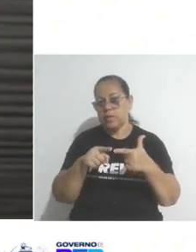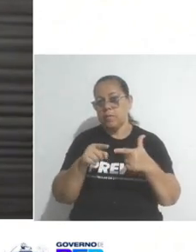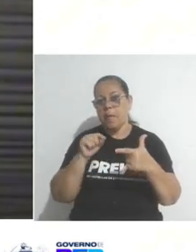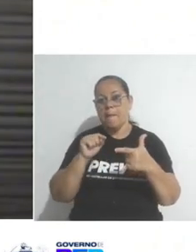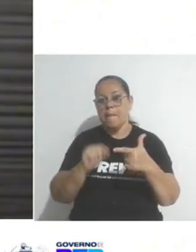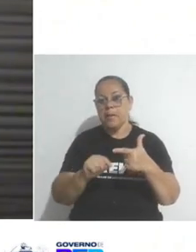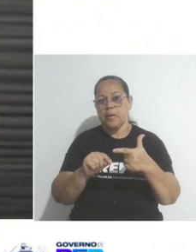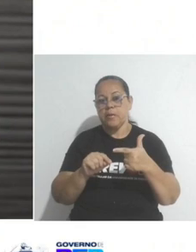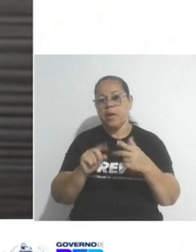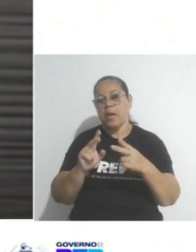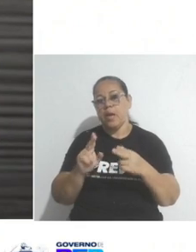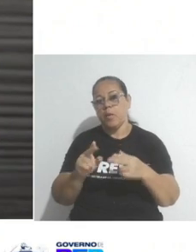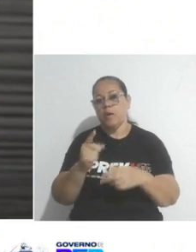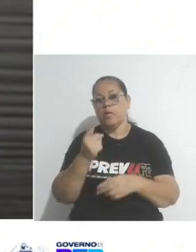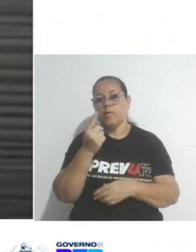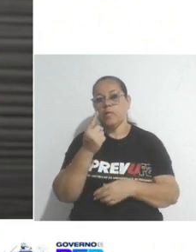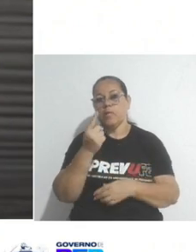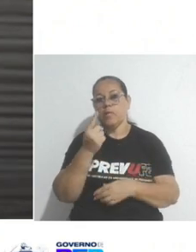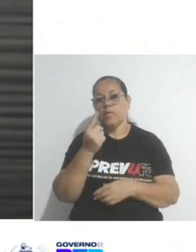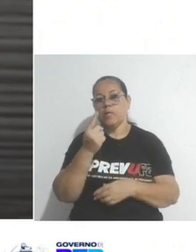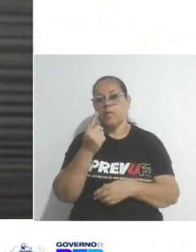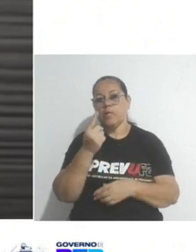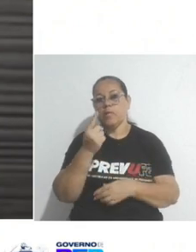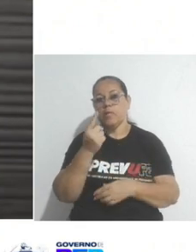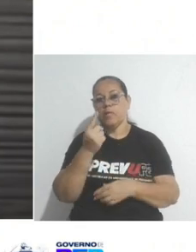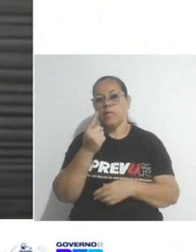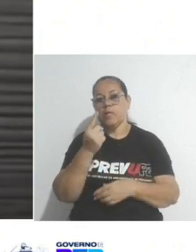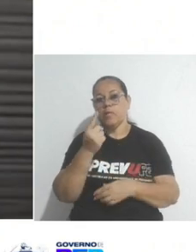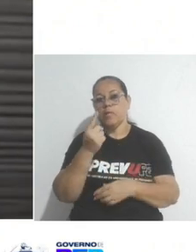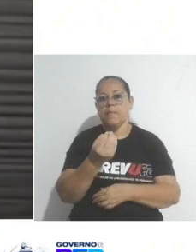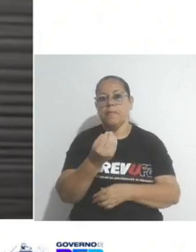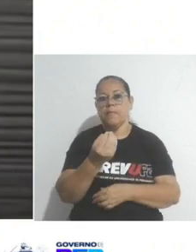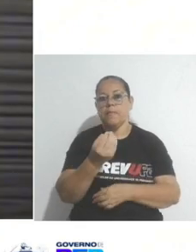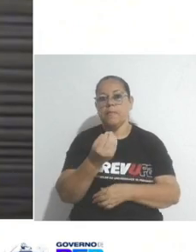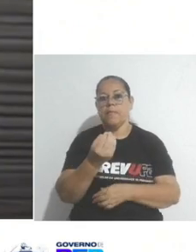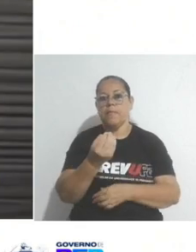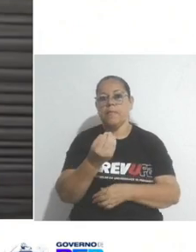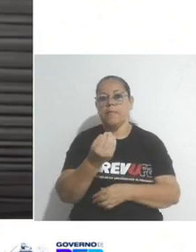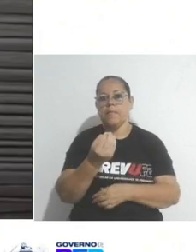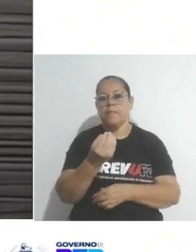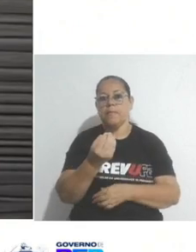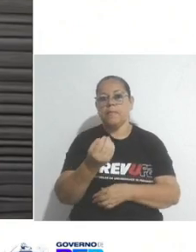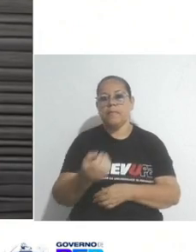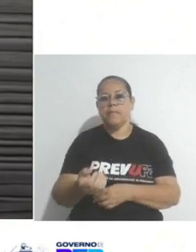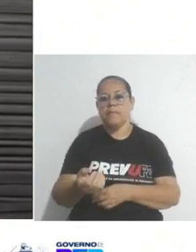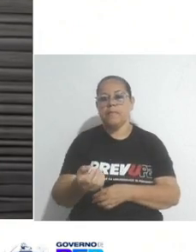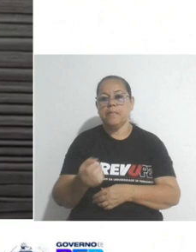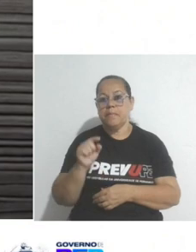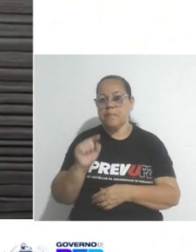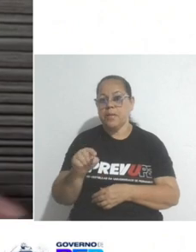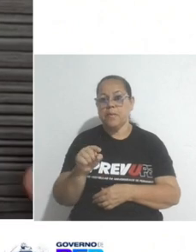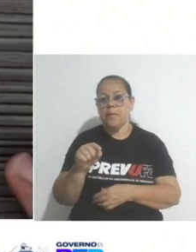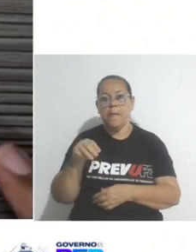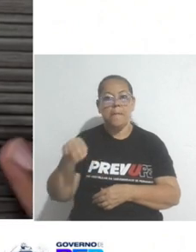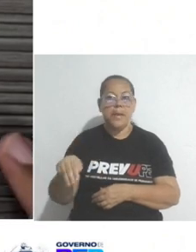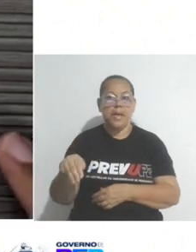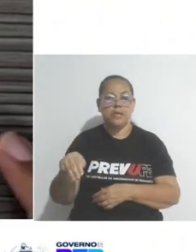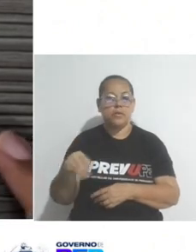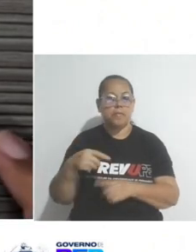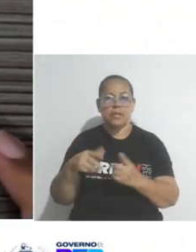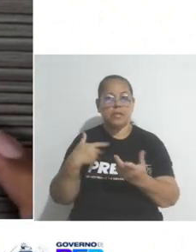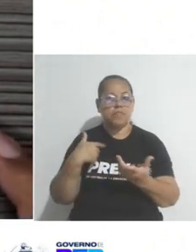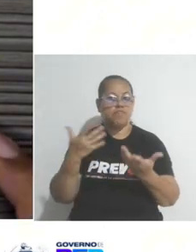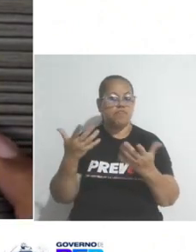cento e sessenta mil metros mas eu ainda não quero metro eu